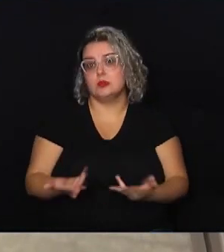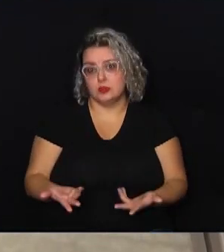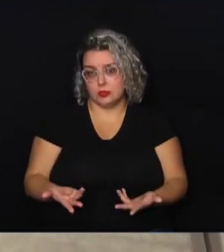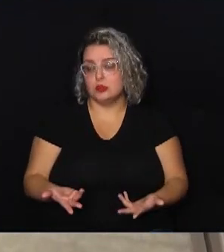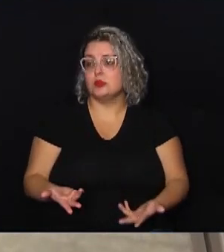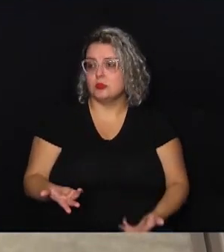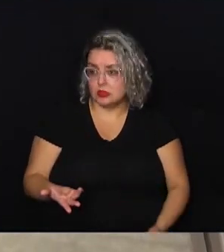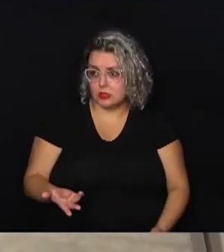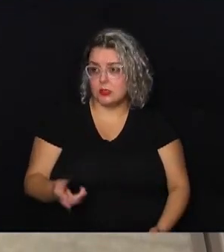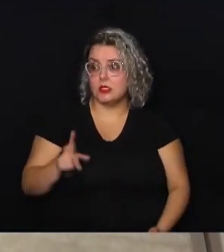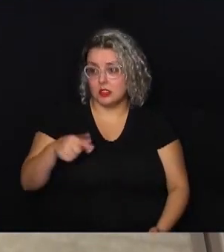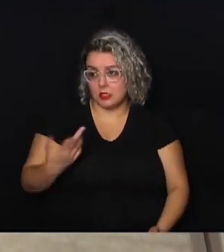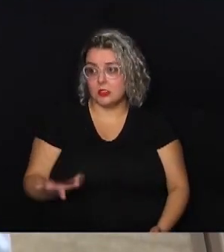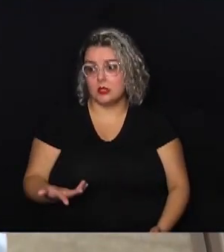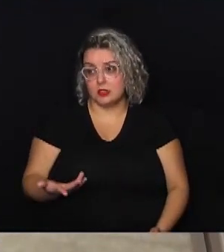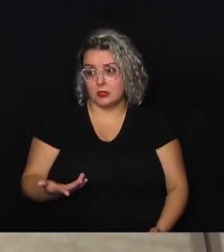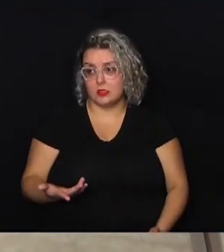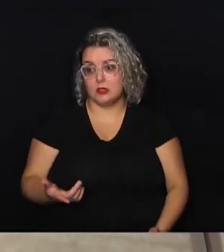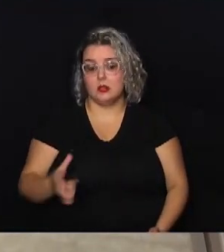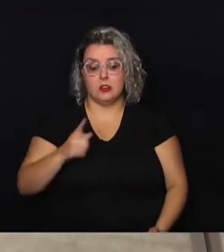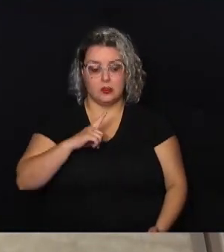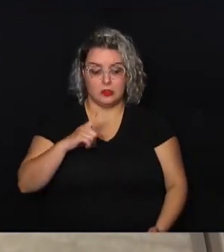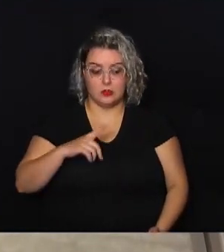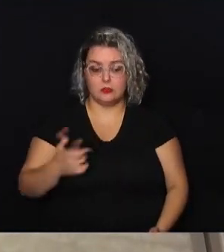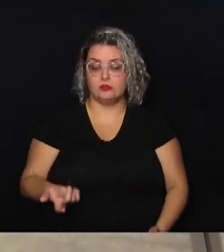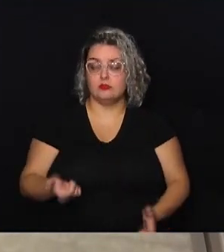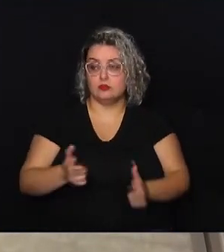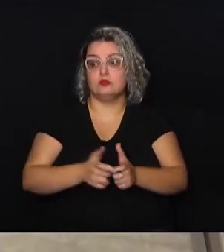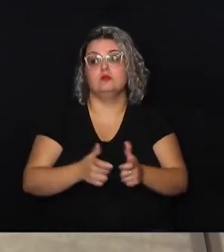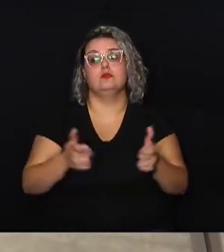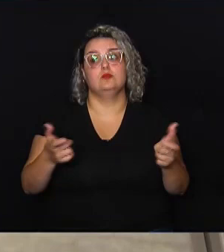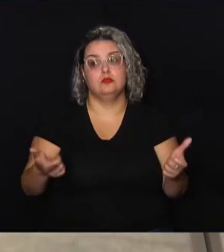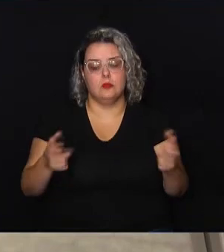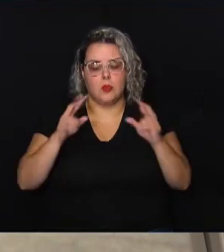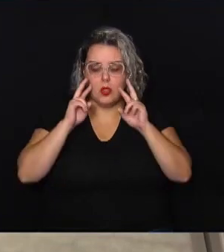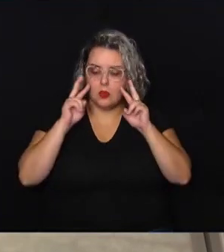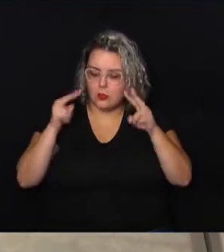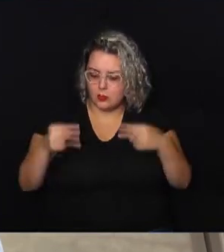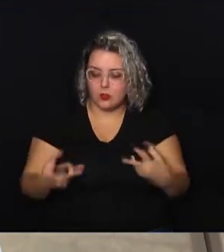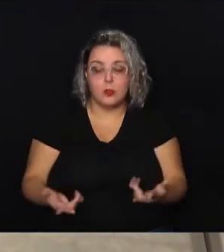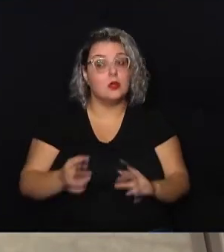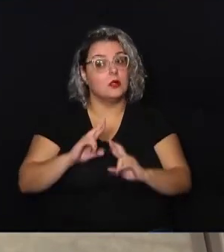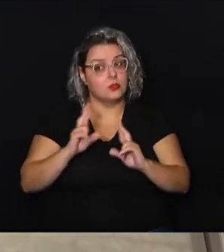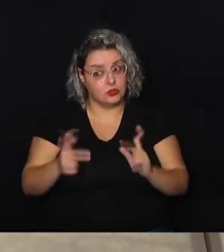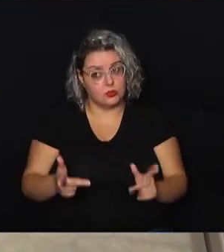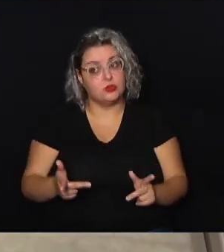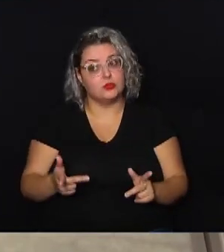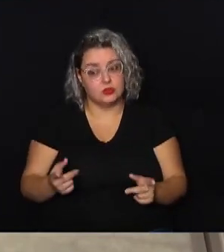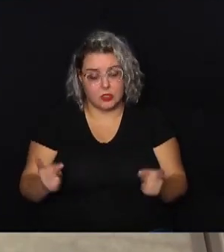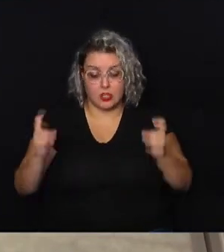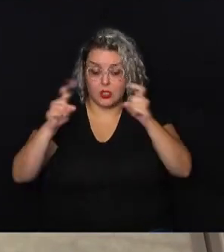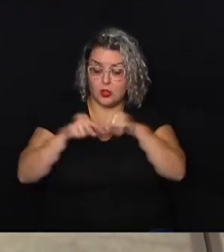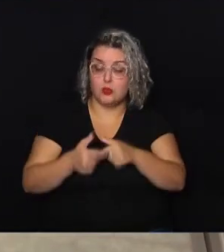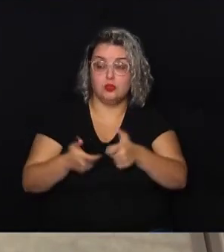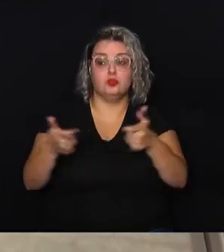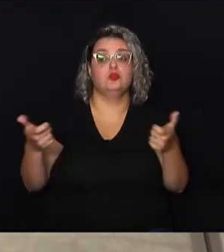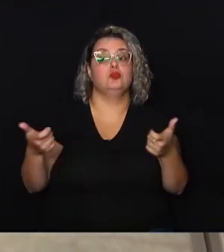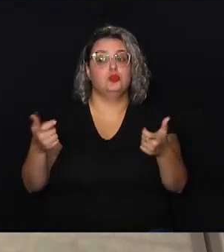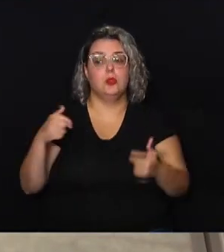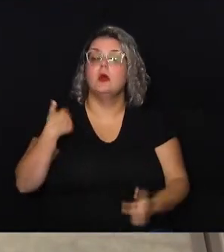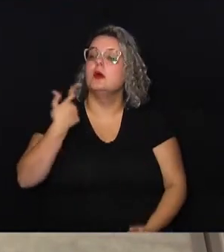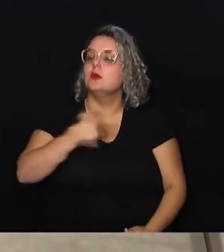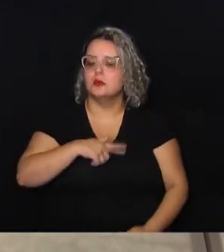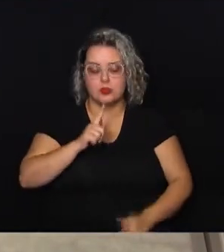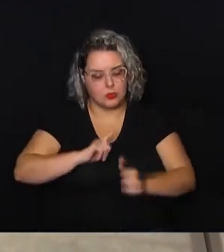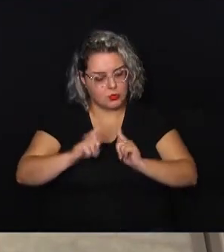vai ter, né, um olhar diferente, vai ter um grande desafio e os nossos